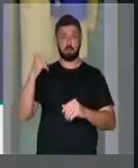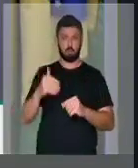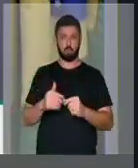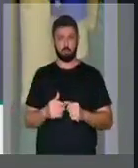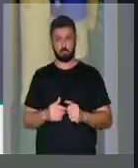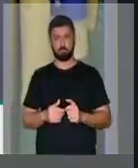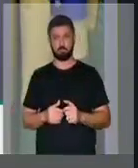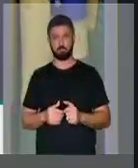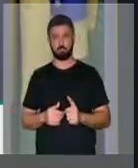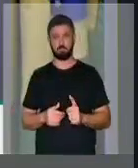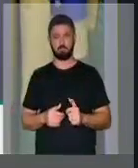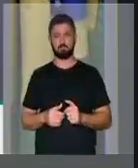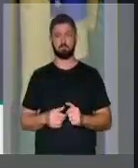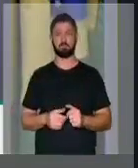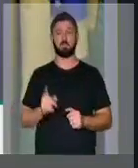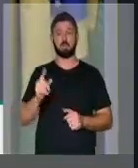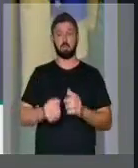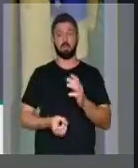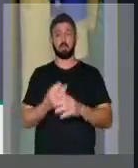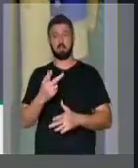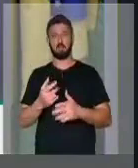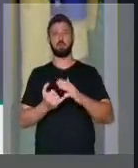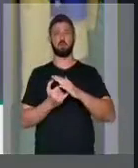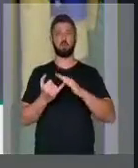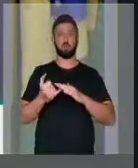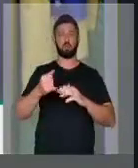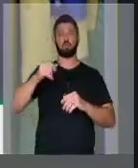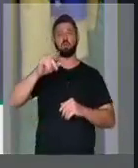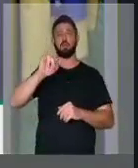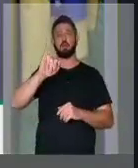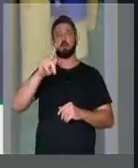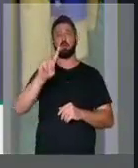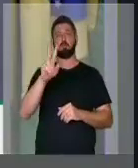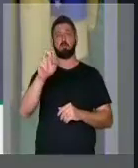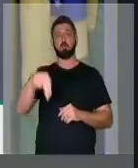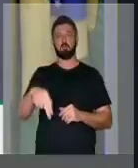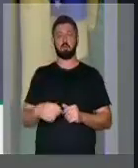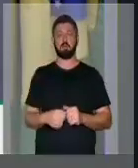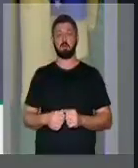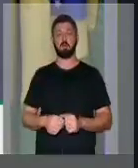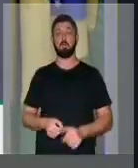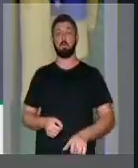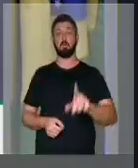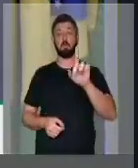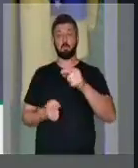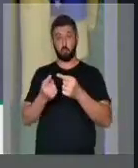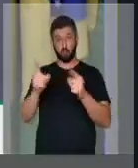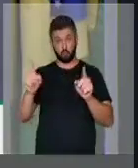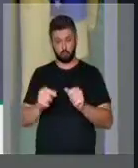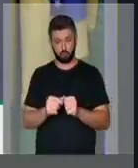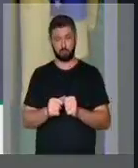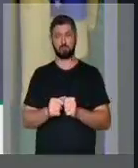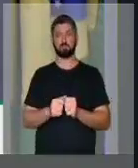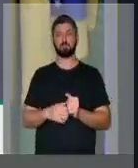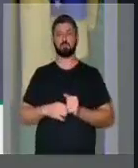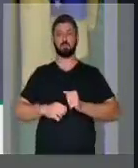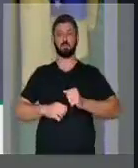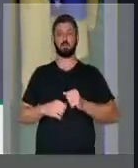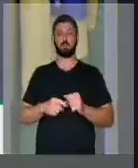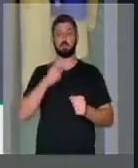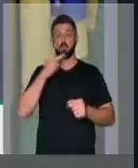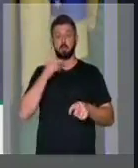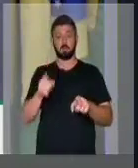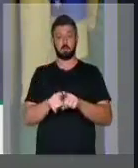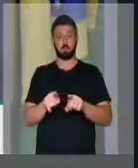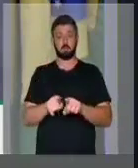acabamento da educação, com a criação do Instituto Patrimônio Histórico e Arte Nacional. Por isso, senhor presidente, eu queria aqui